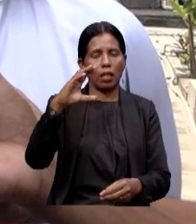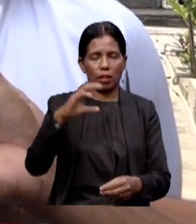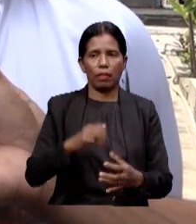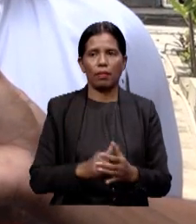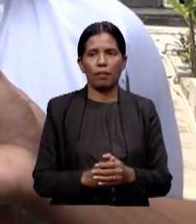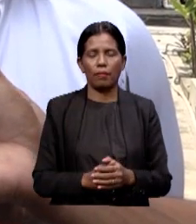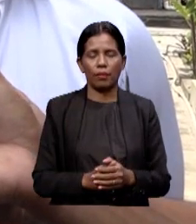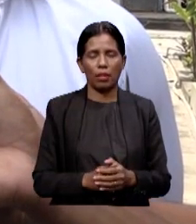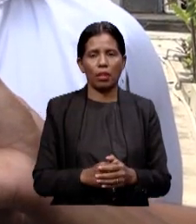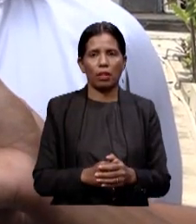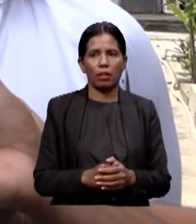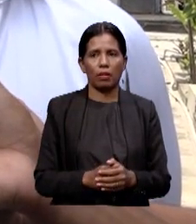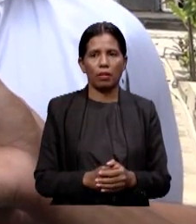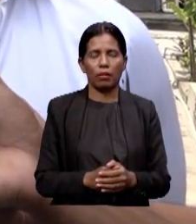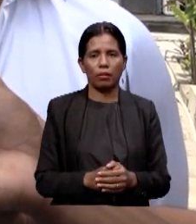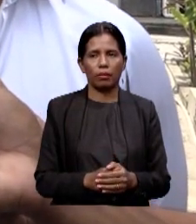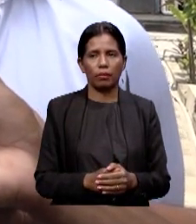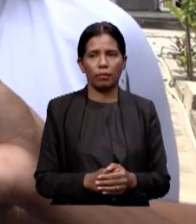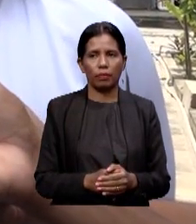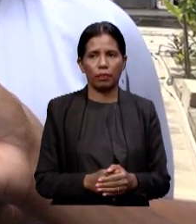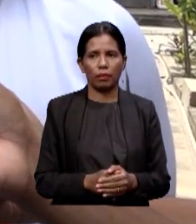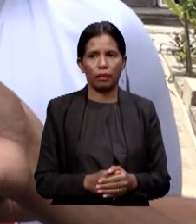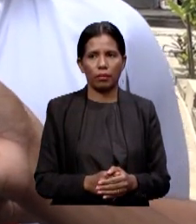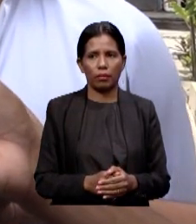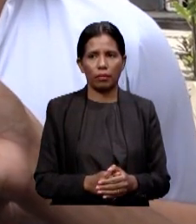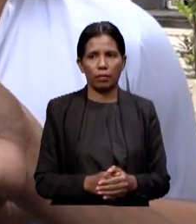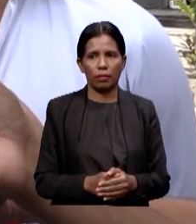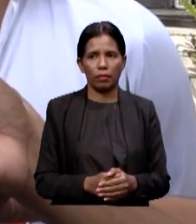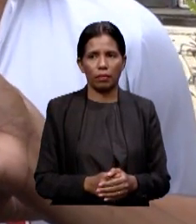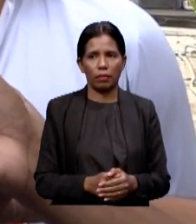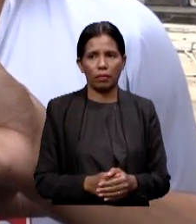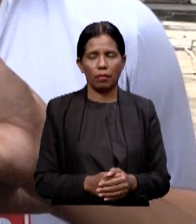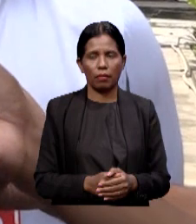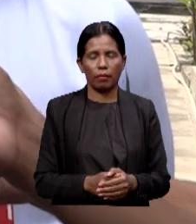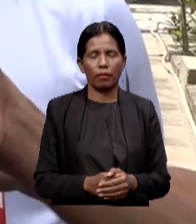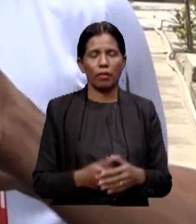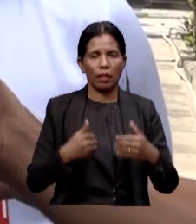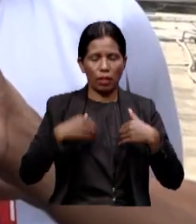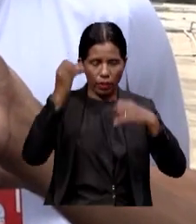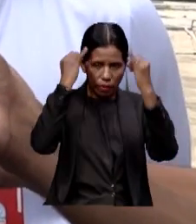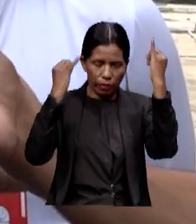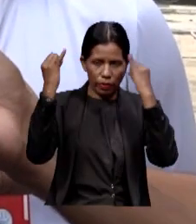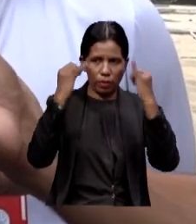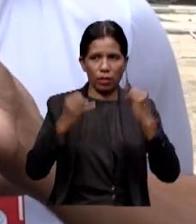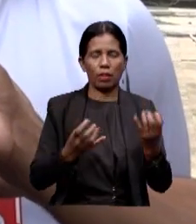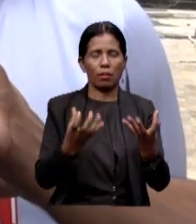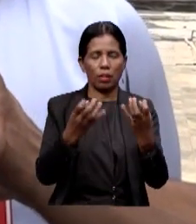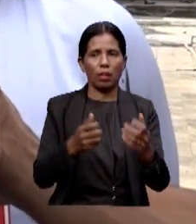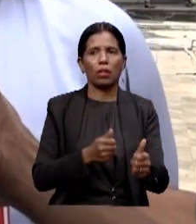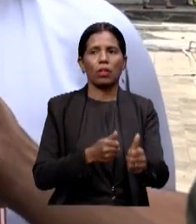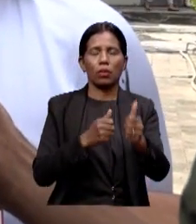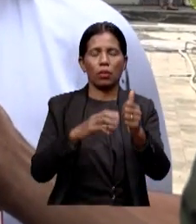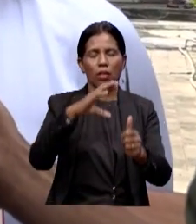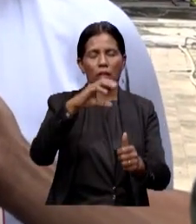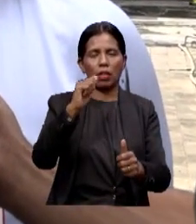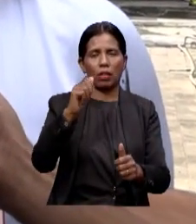horas tolo em alarma, será uma coisa particular? Não, e as informações, lubo que irá tuir CAC no serviço,